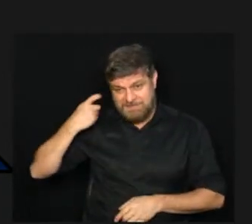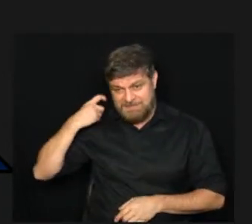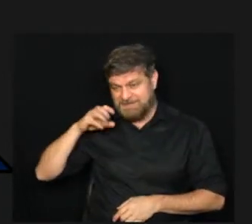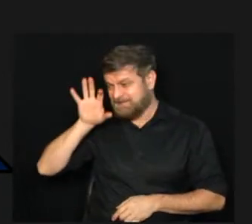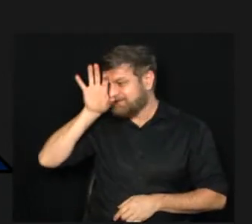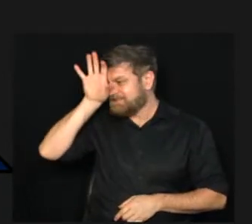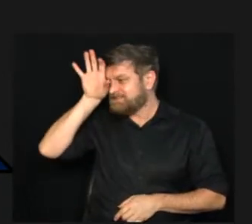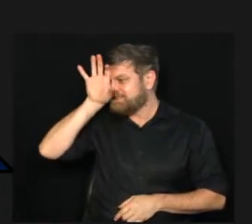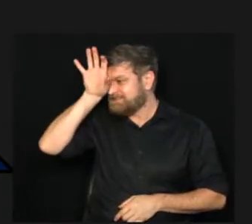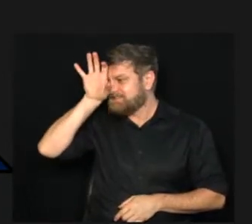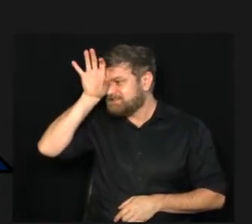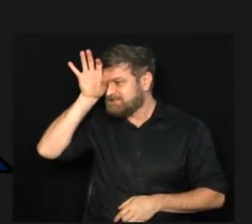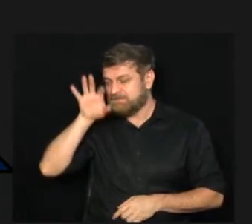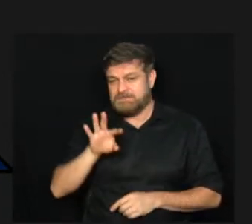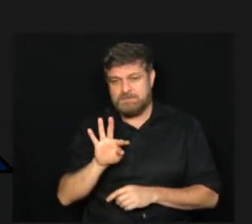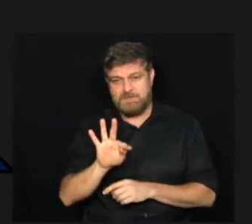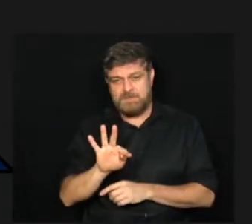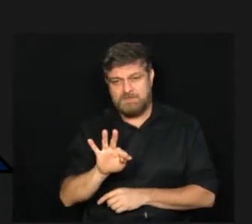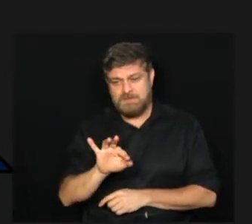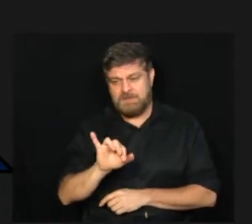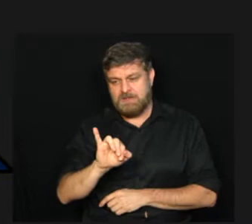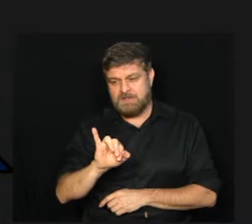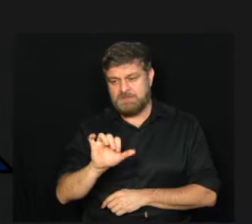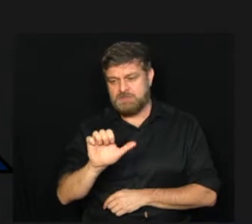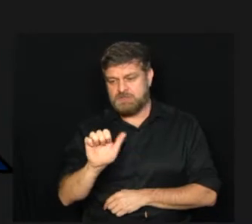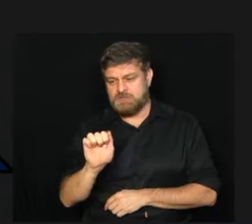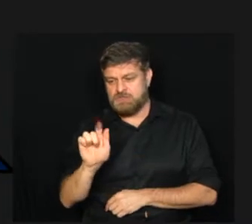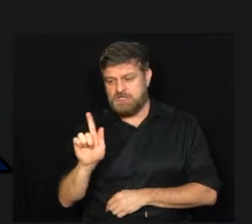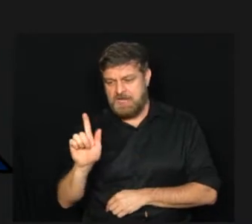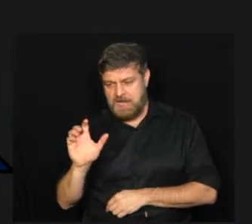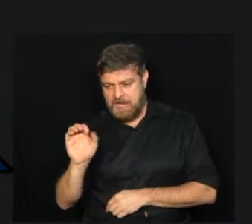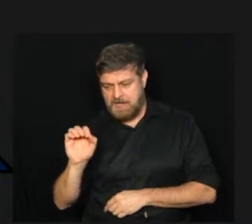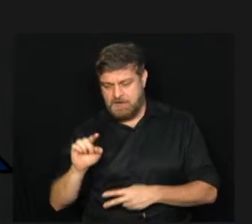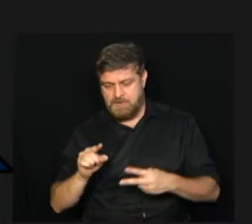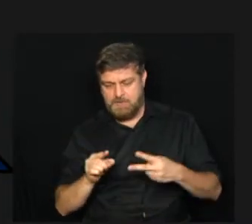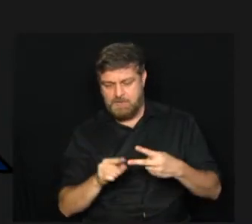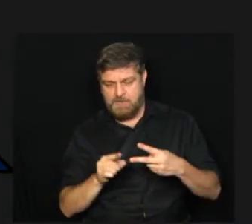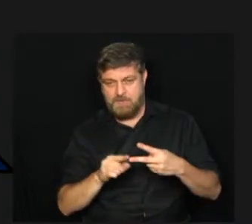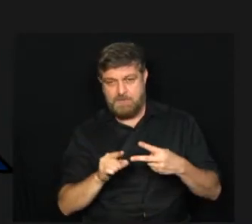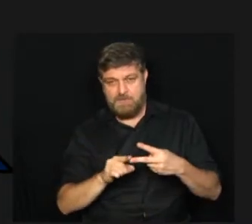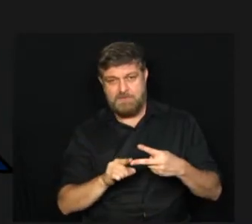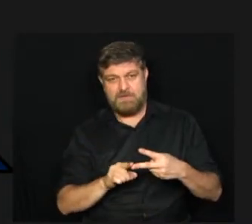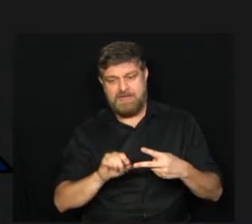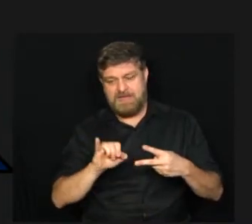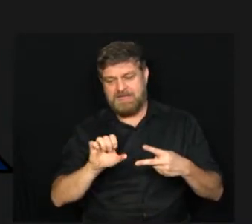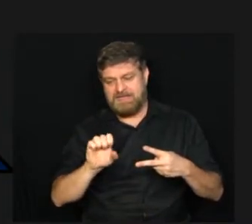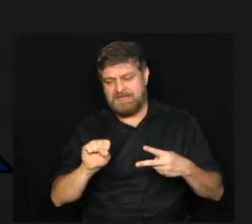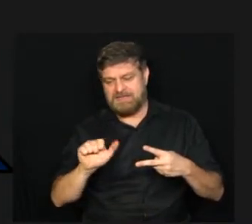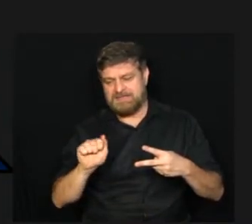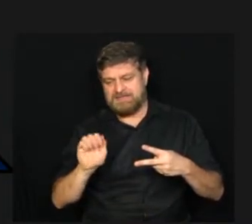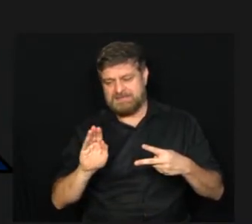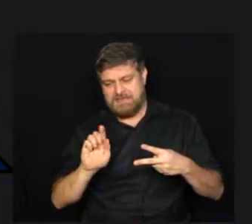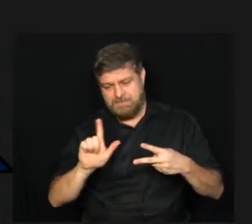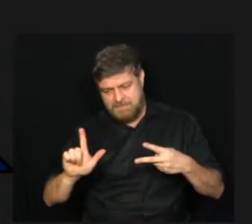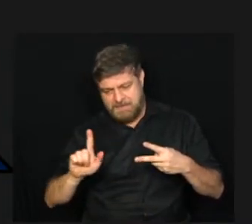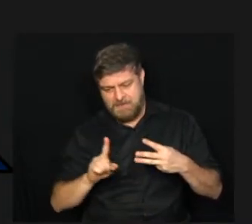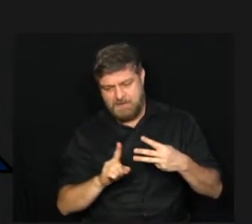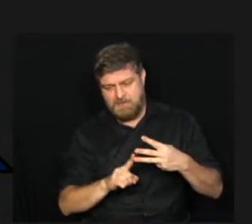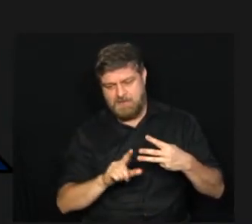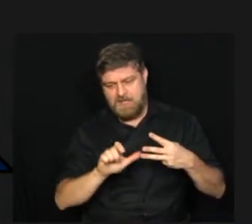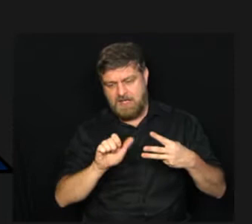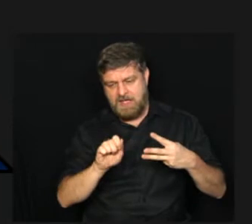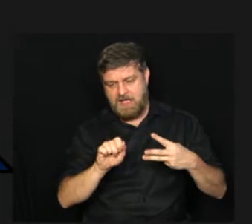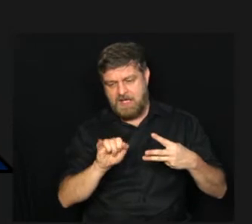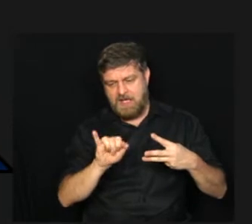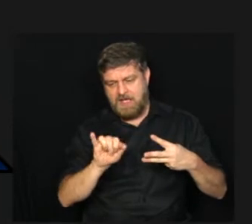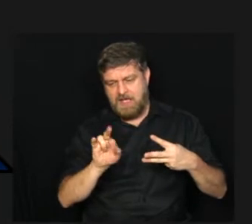Ferrari, a Daniela, a Isabel e o Ailton. Sejam bem-vindos a essa casa,